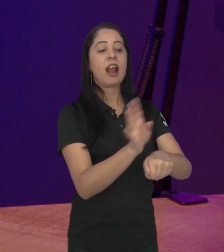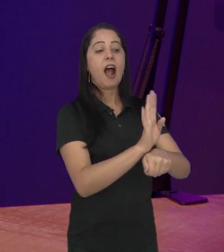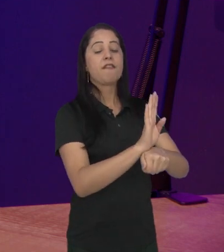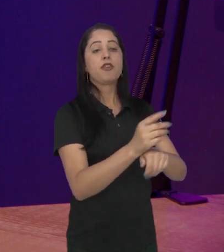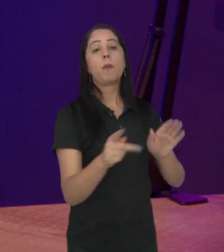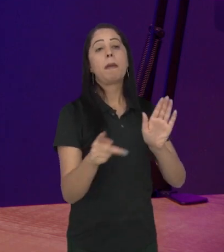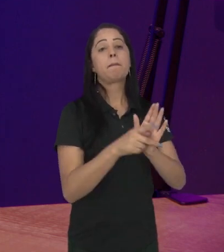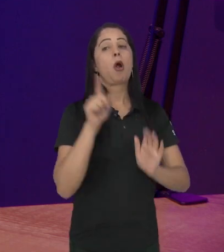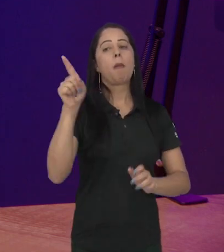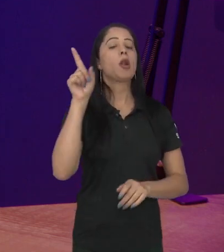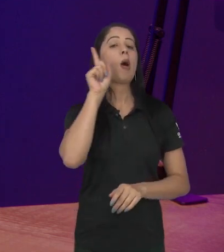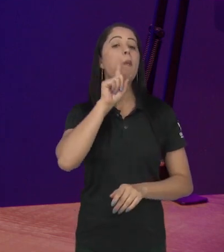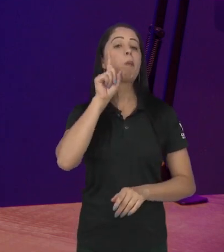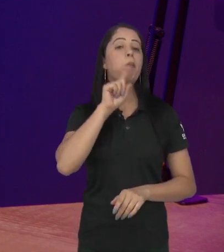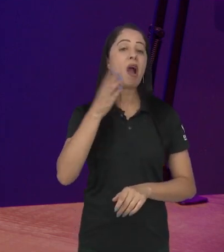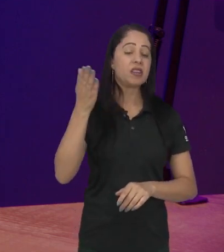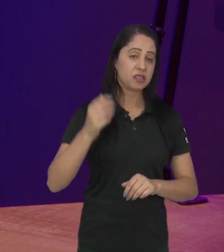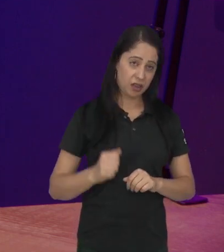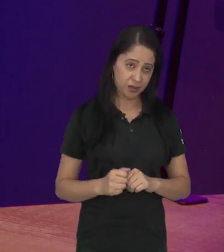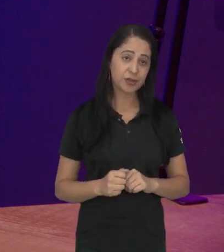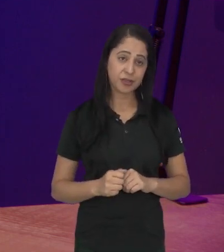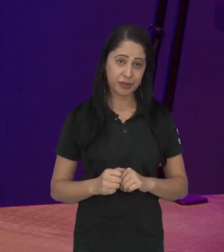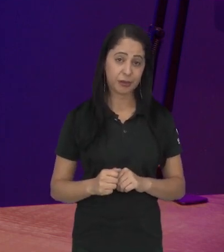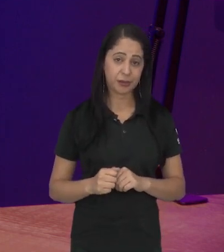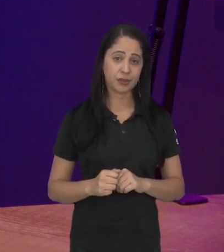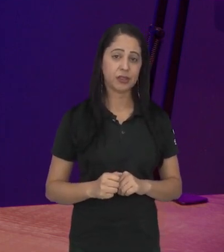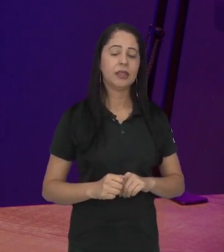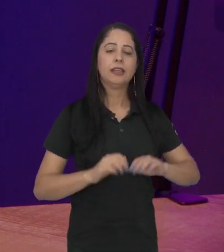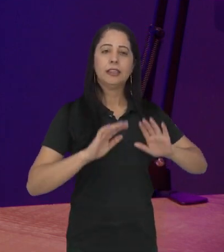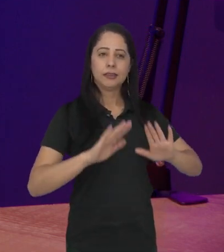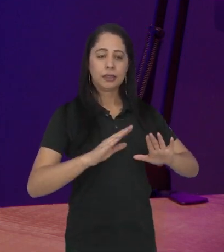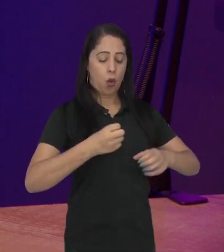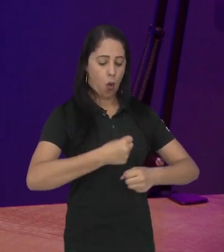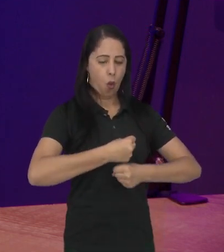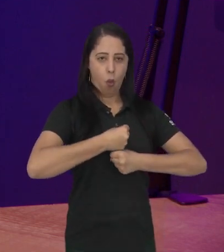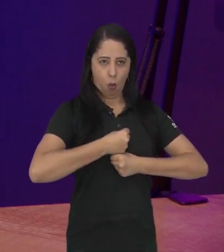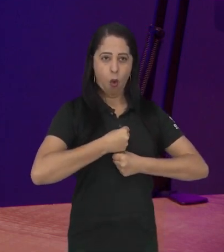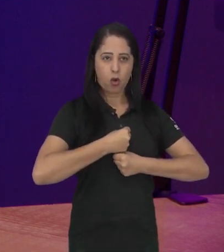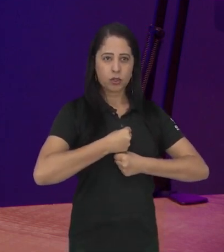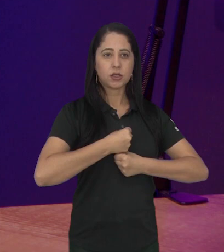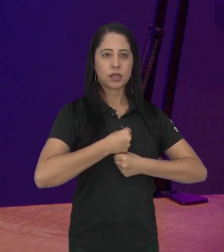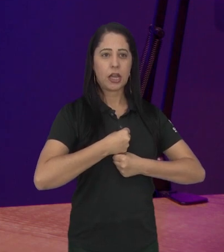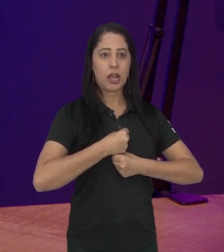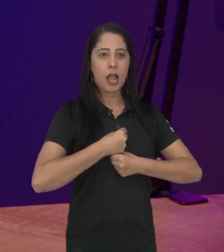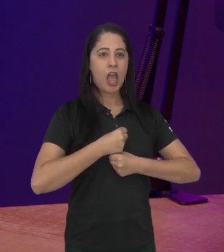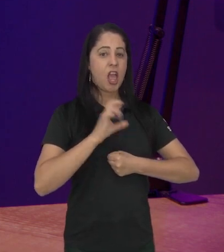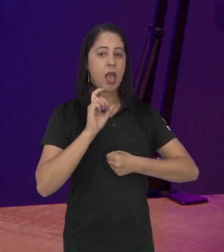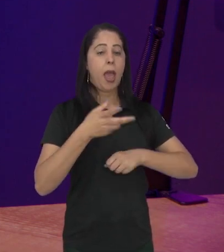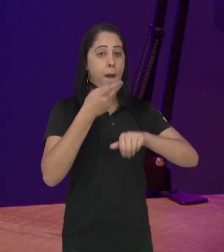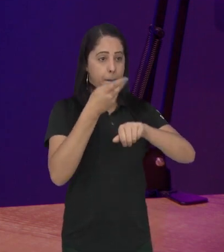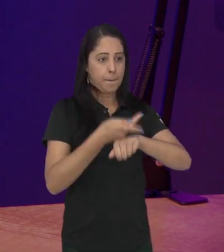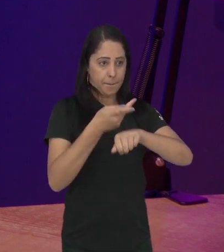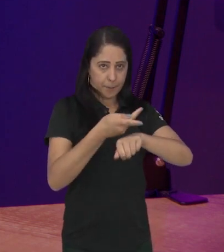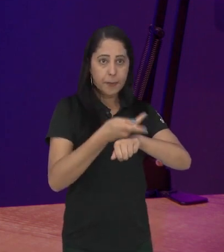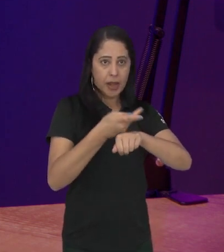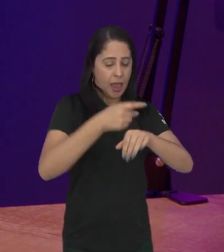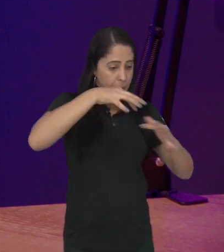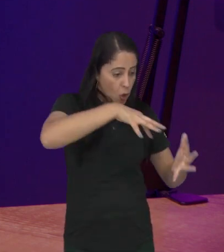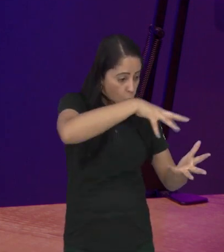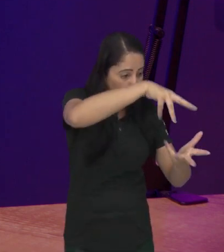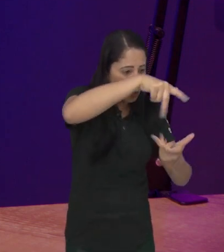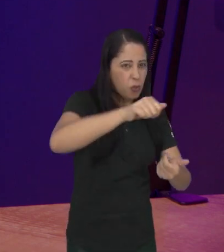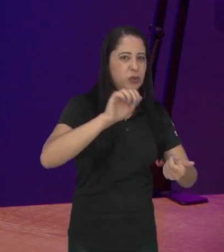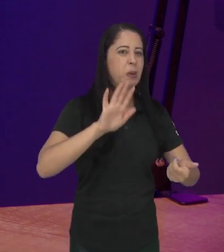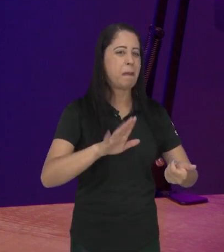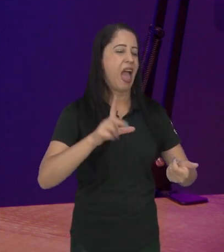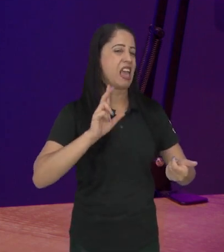mais destaque para o cinema hollywoodiano, então, que é o cinema norte-americano. Então, o Oscar ele se propõe a ser uma premiação mundial,